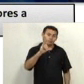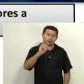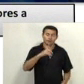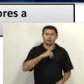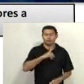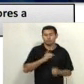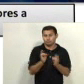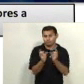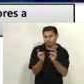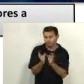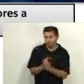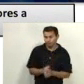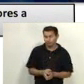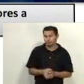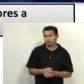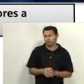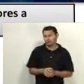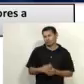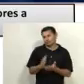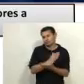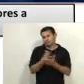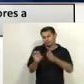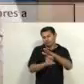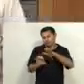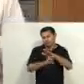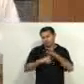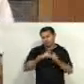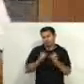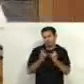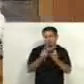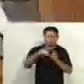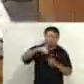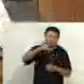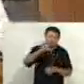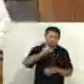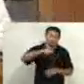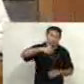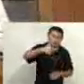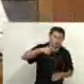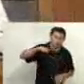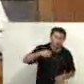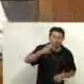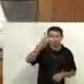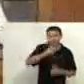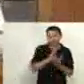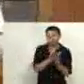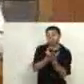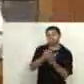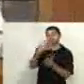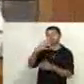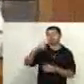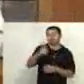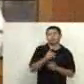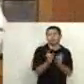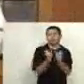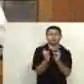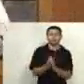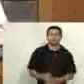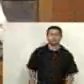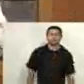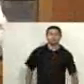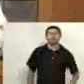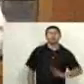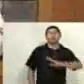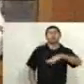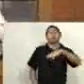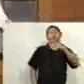uma venda, uma determinada empresa que tem uma venda média de R$12.000, um desvio padrão de R$4.000 de vendas. Qual